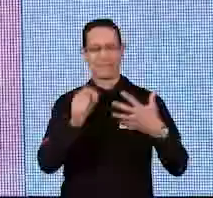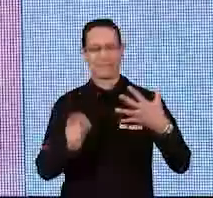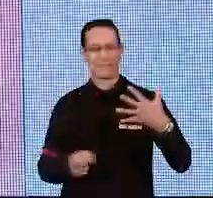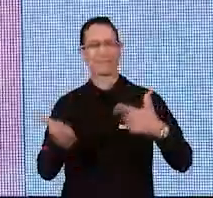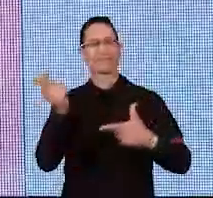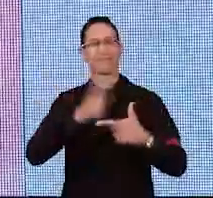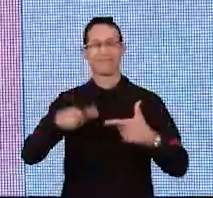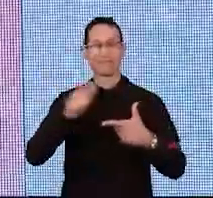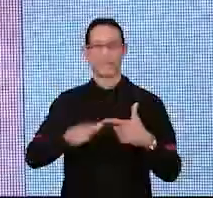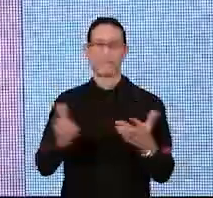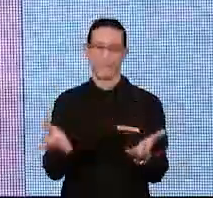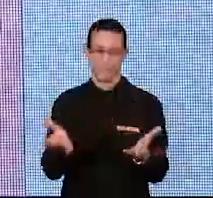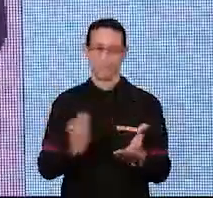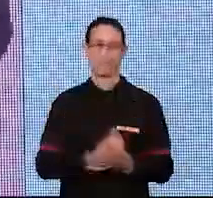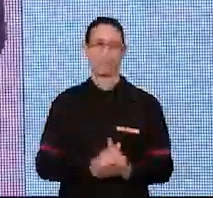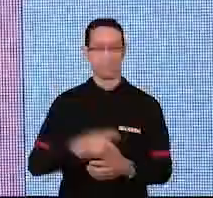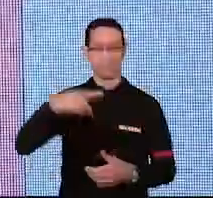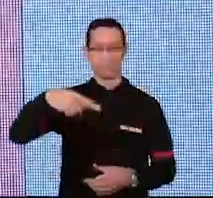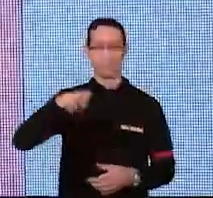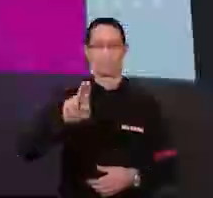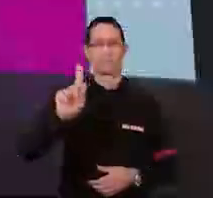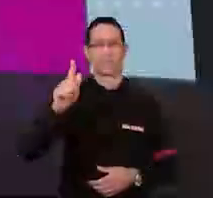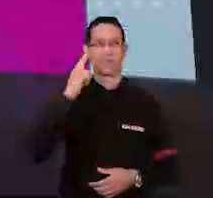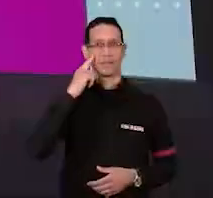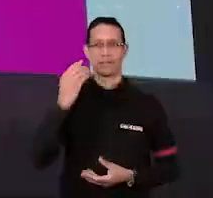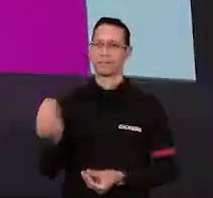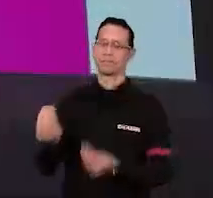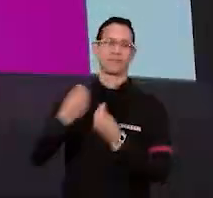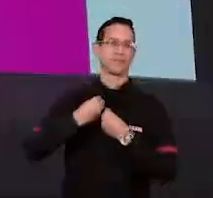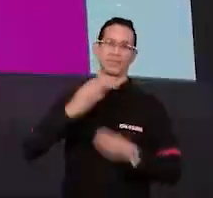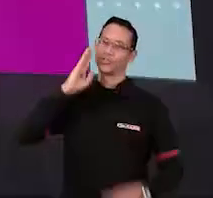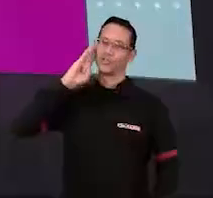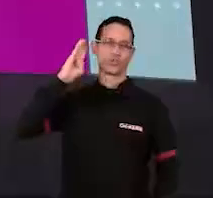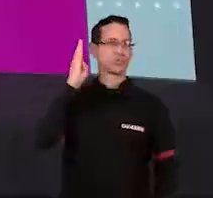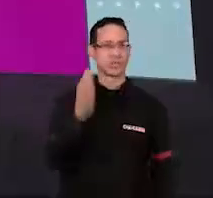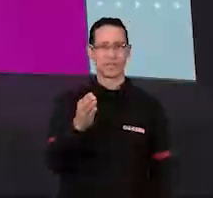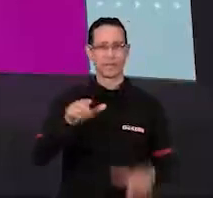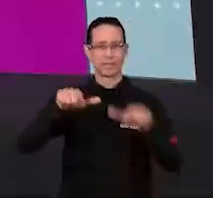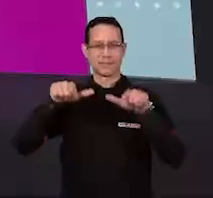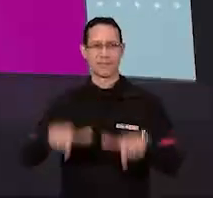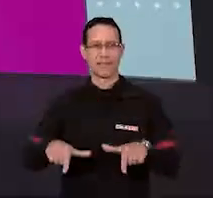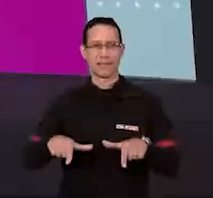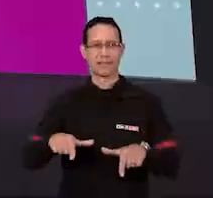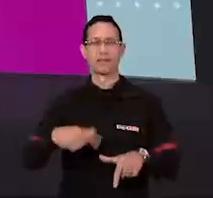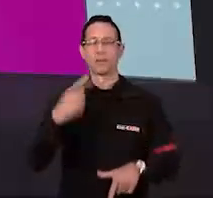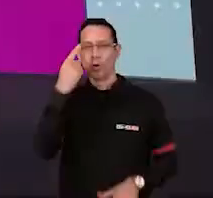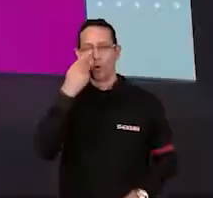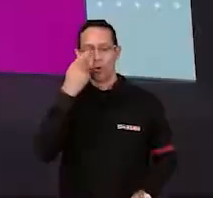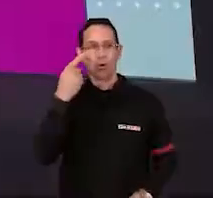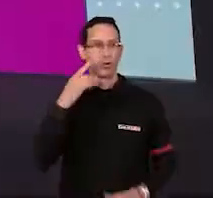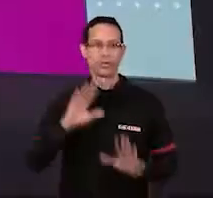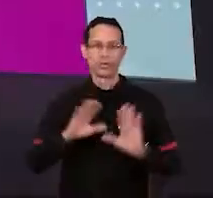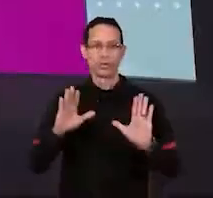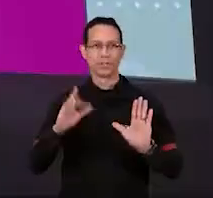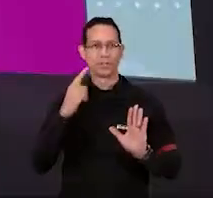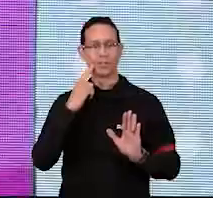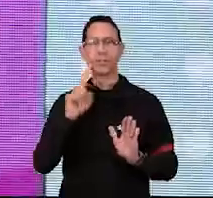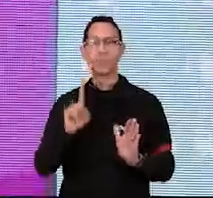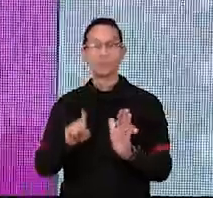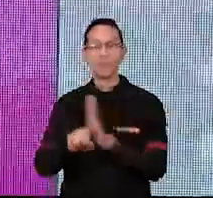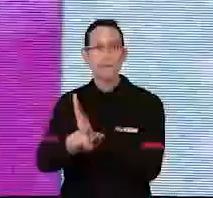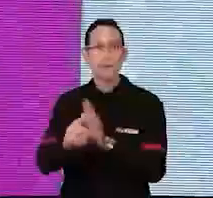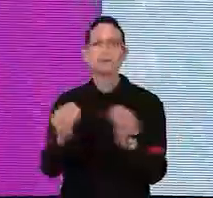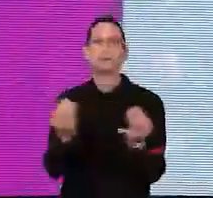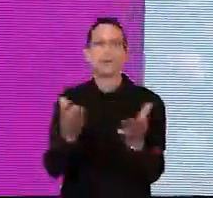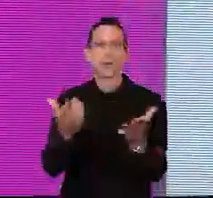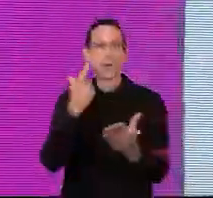Na verdade, na clínica, quando entra pug, eles já mandam para minha sala. E tem outras especialidades. Às vezes está indo para ver o olho. Eu falo, gente, pergunta primeiro para